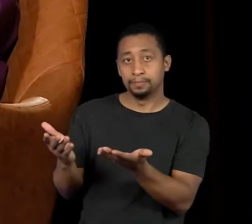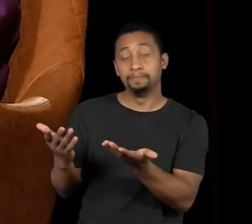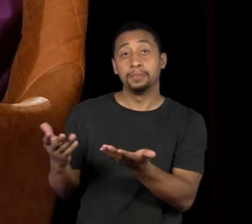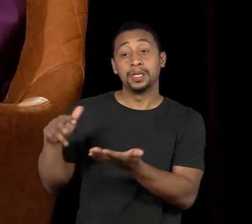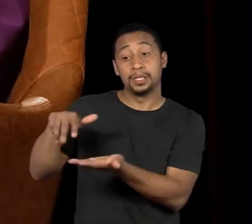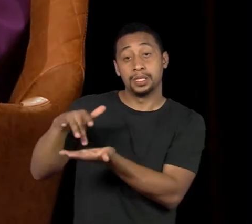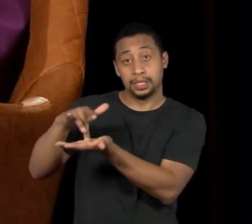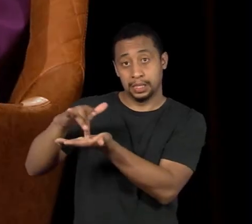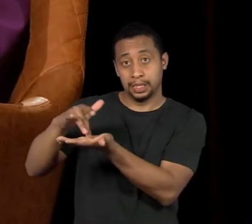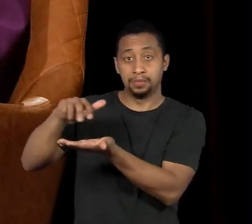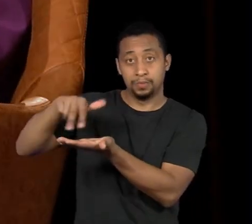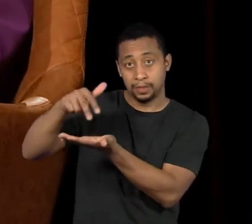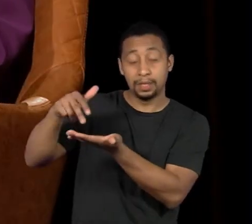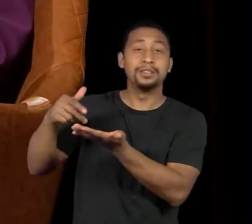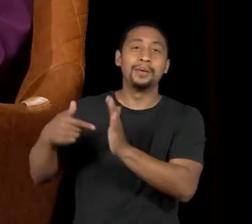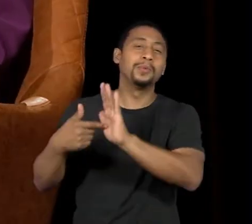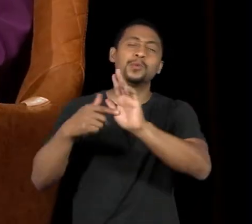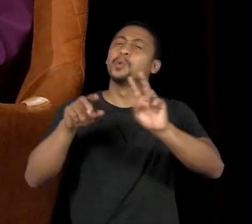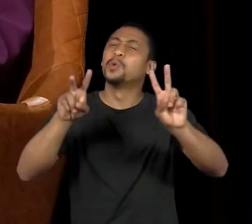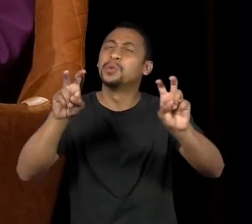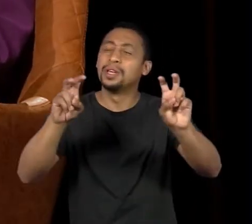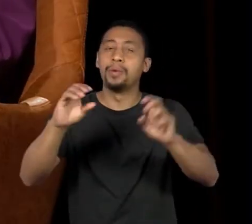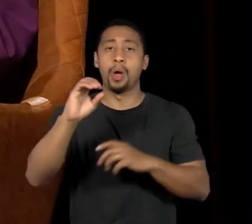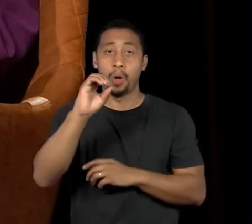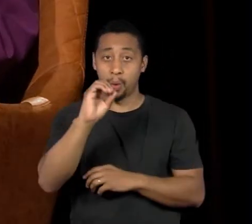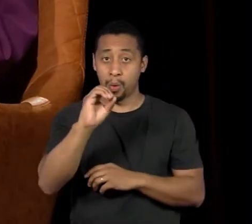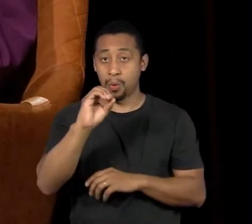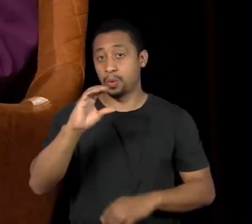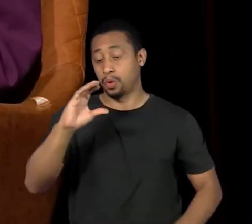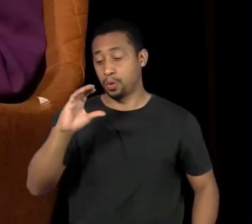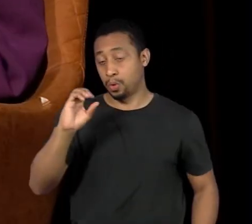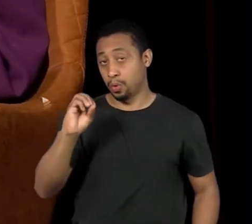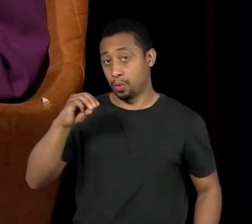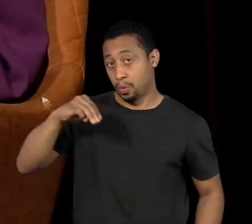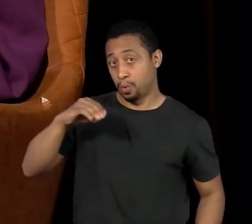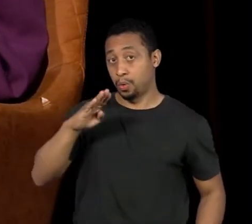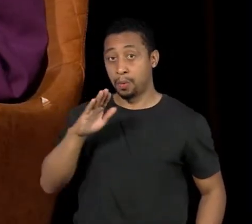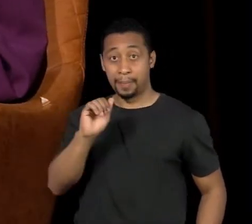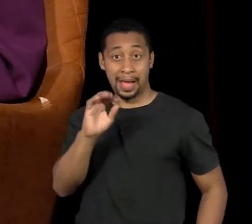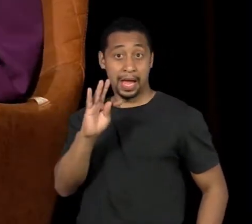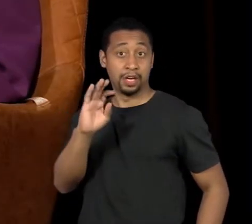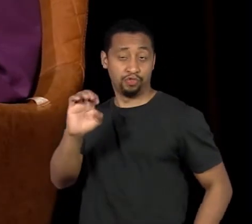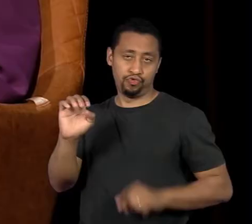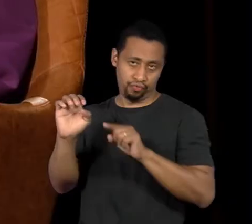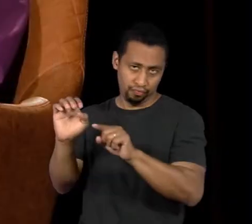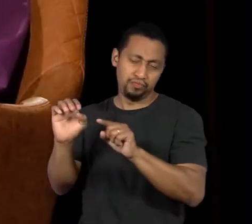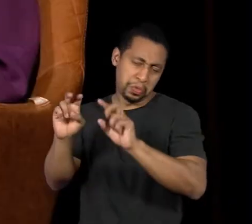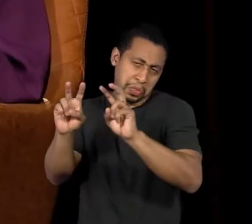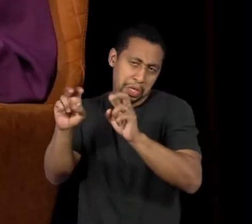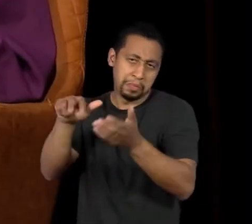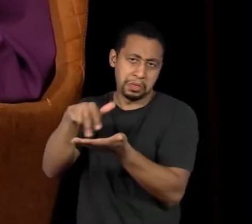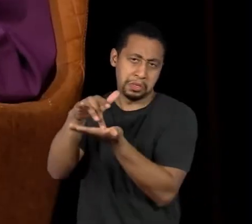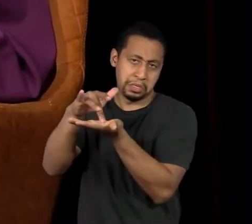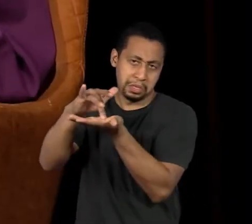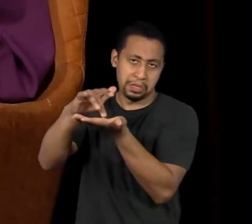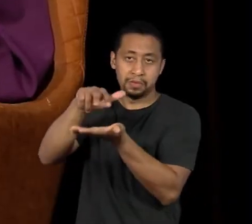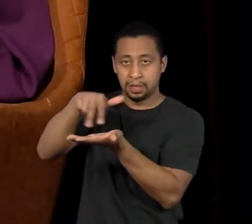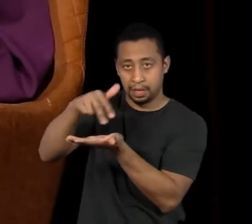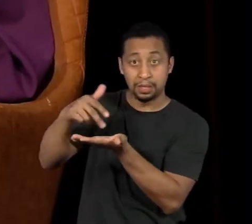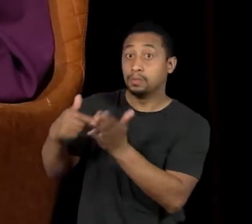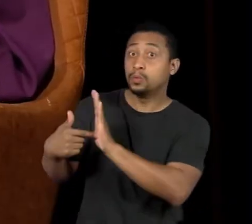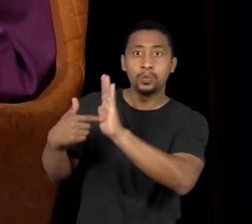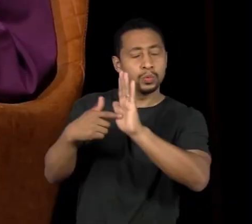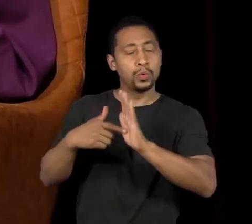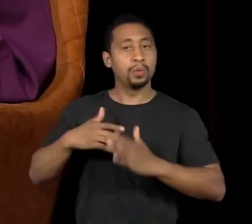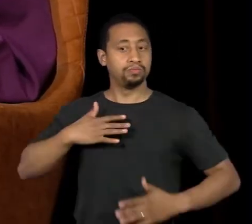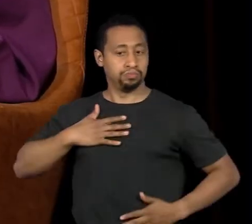ela fez um combate que era uma coisa muito bem bolada, porque a metade do corpo do